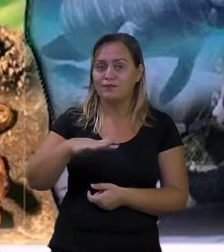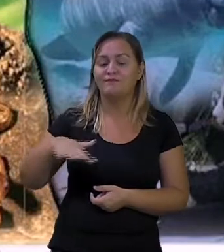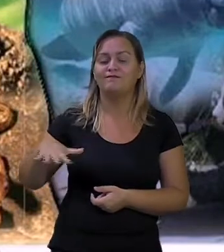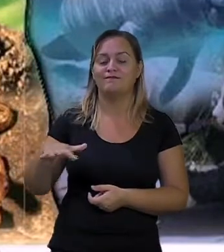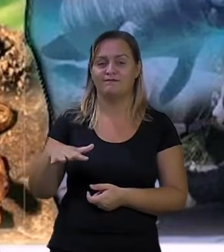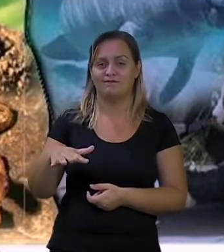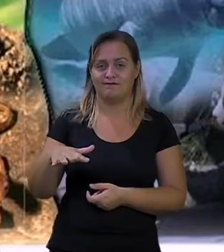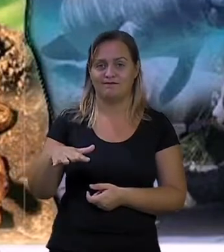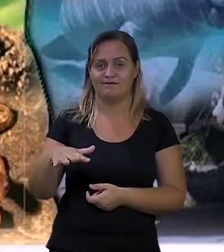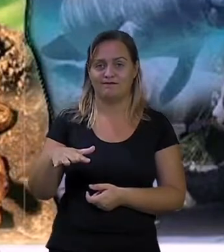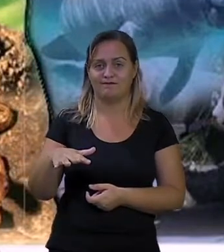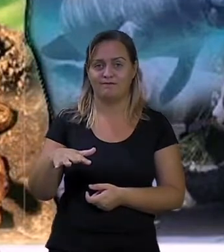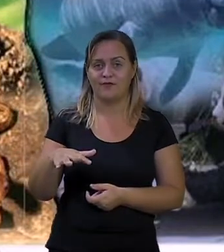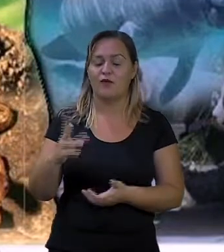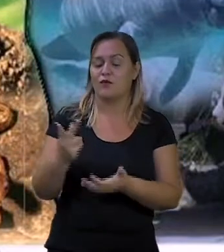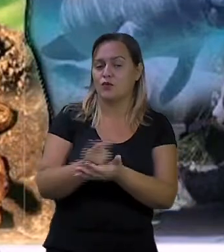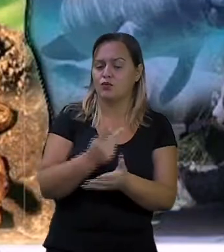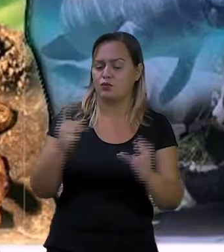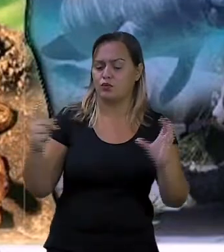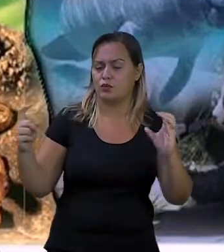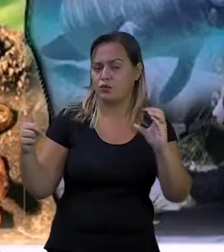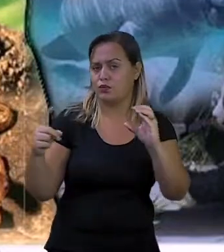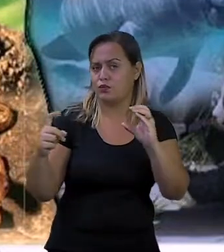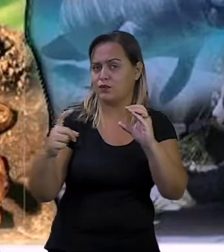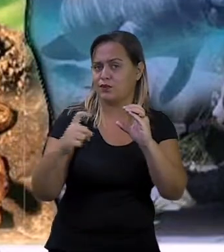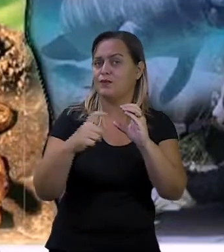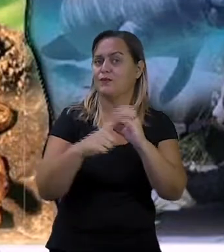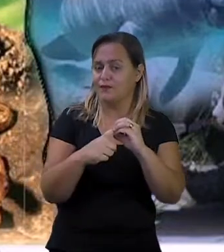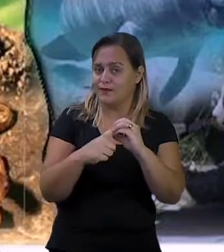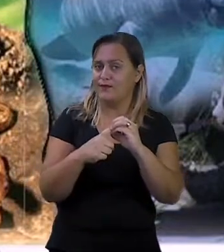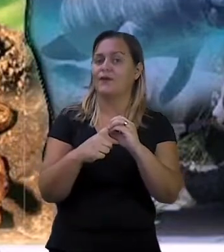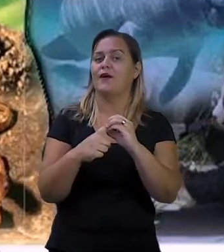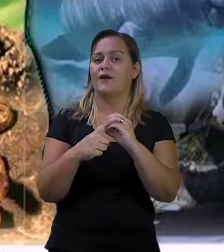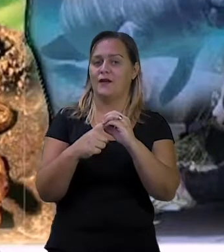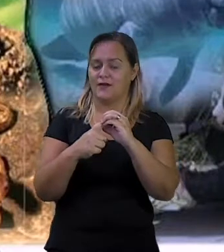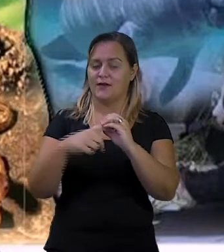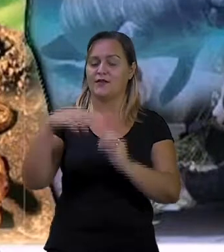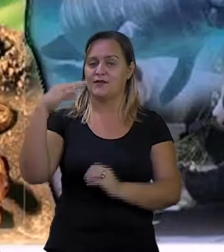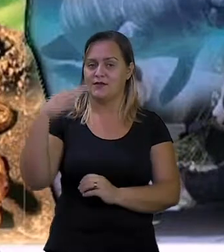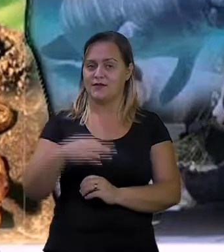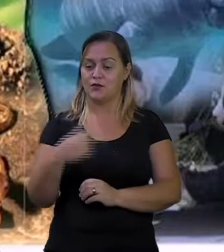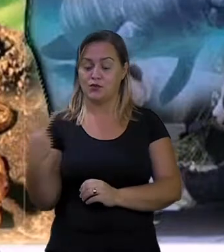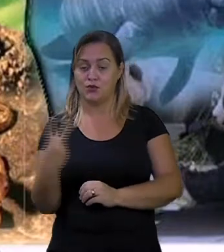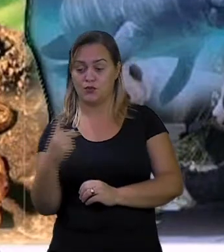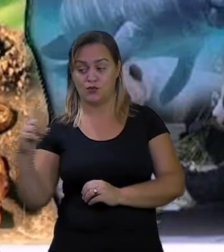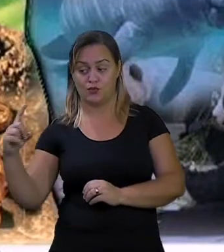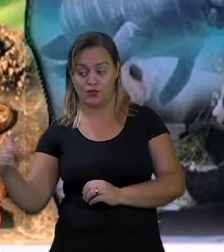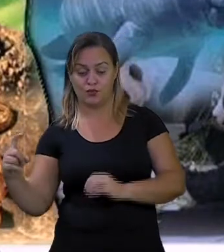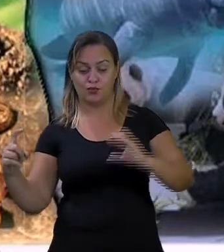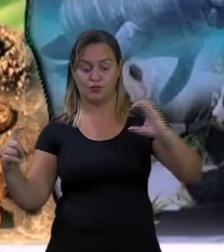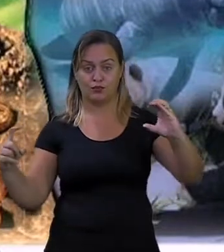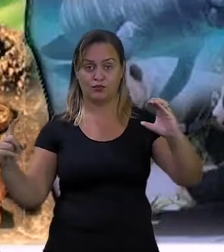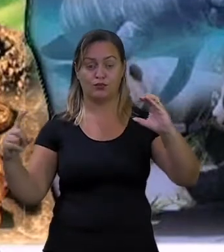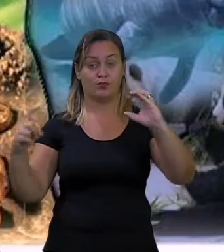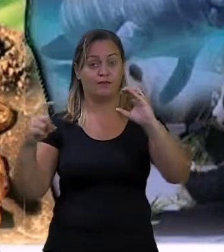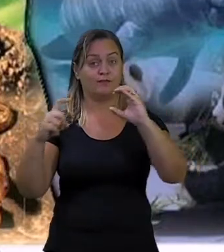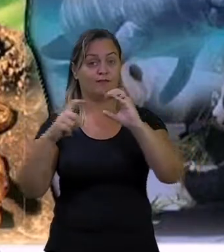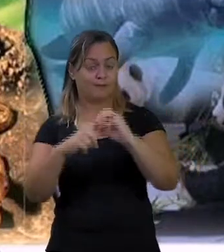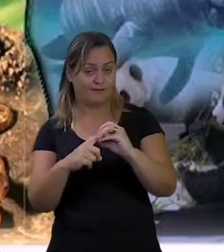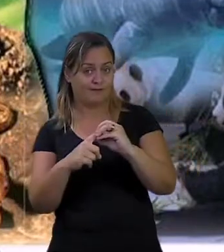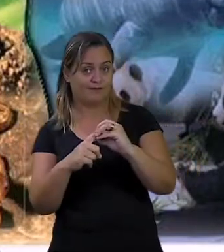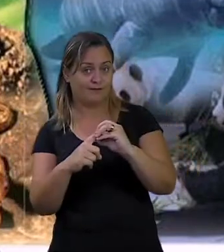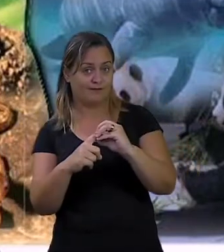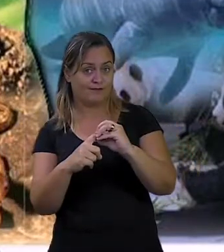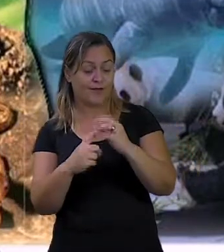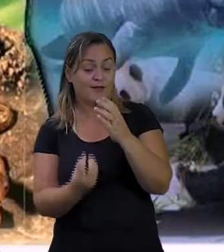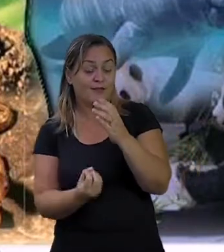reprodução sexuada, onde há a presença de 2 gametas. Esses 2 gametas vão se fundir e formar um